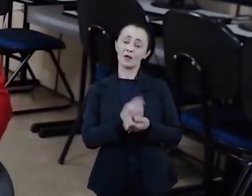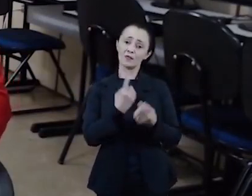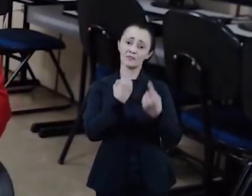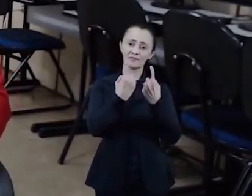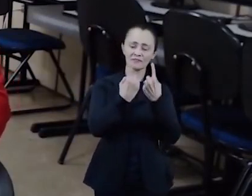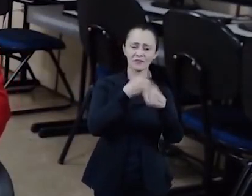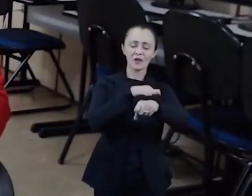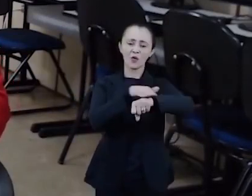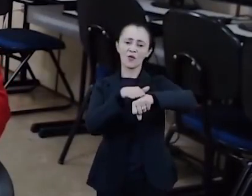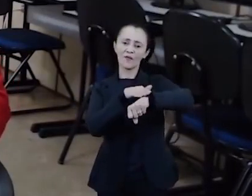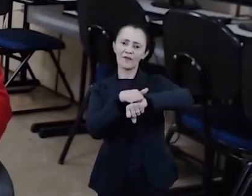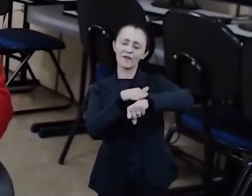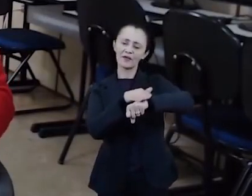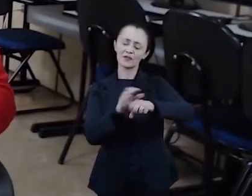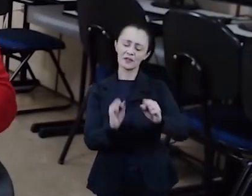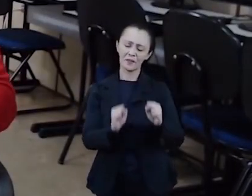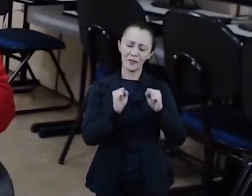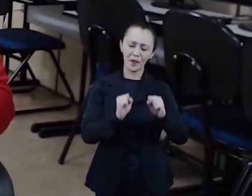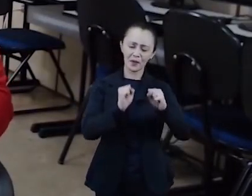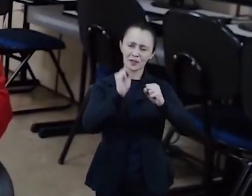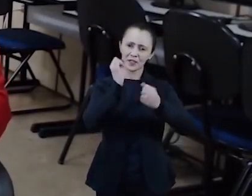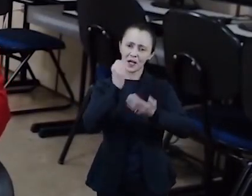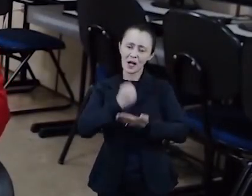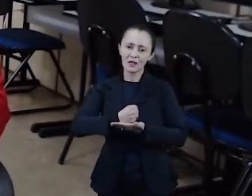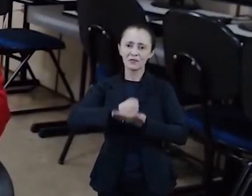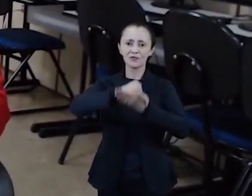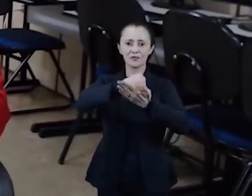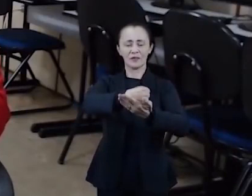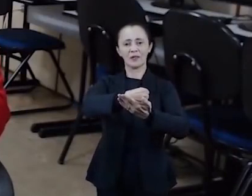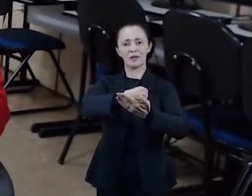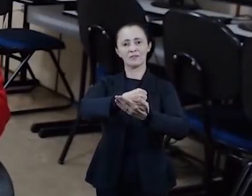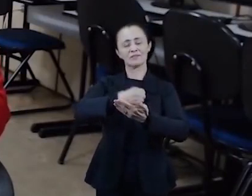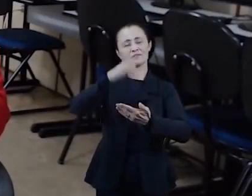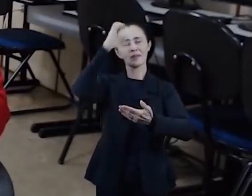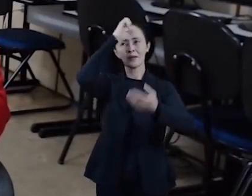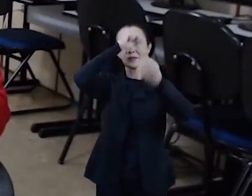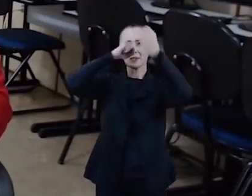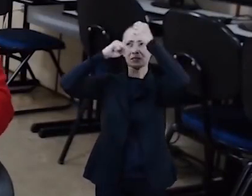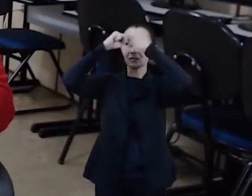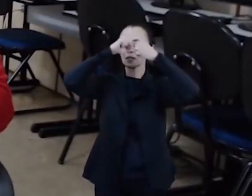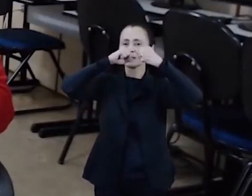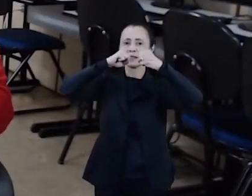tivemos possa contribuir para o nosso conhecimento de uma maneira